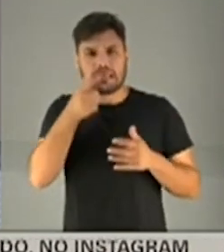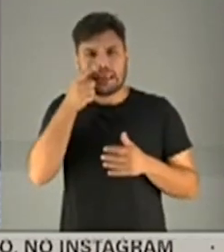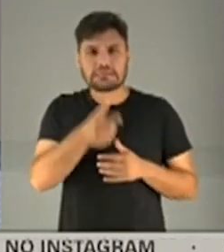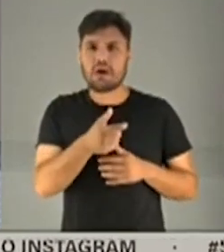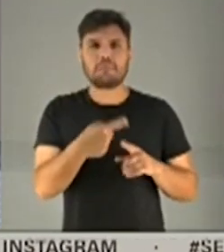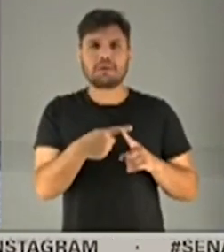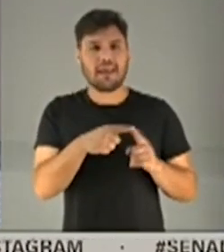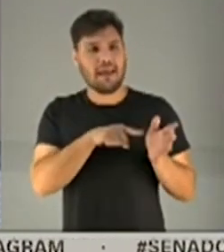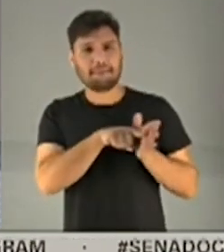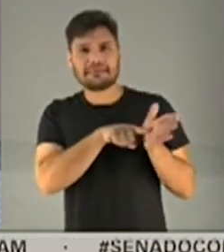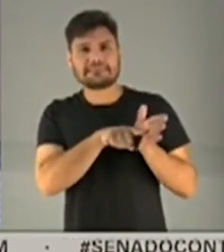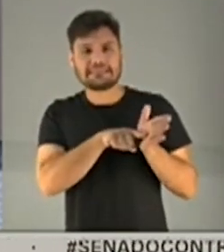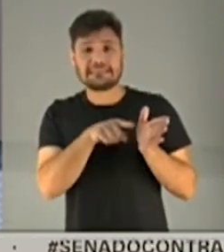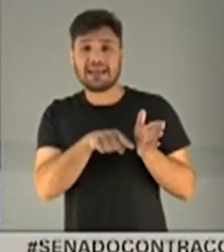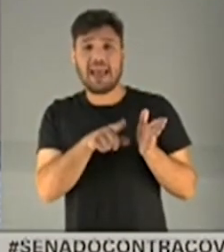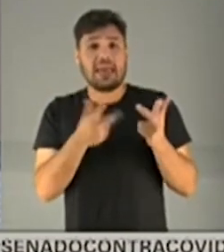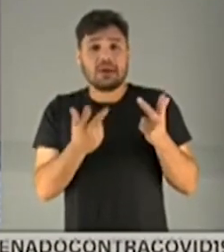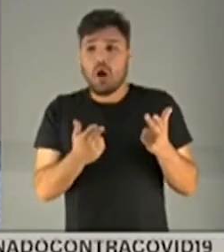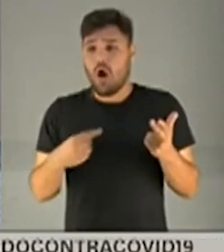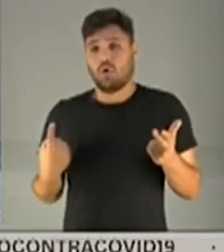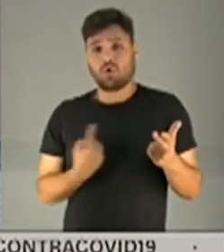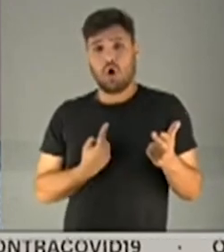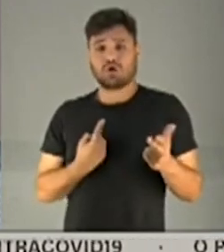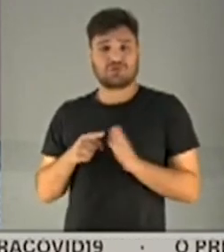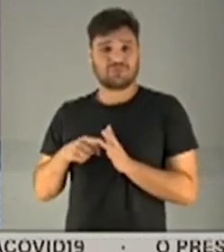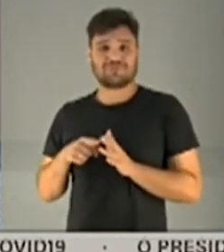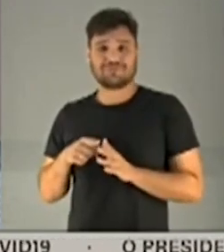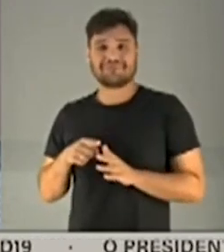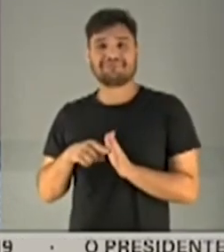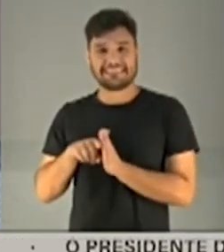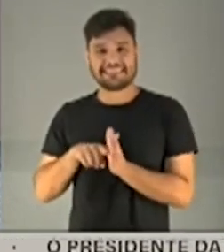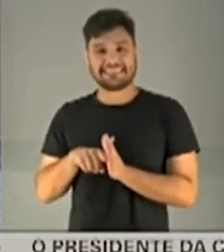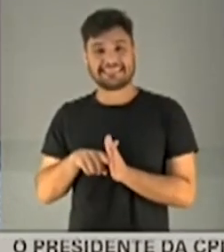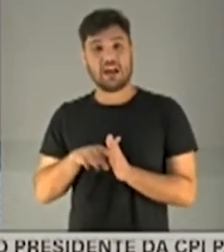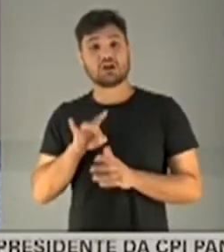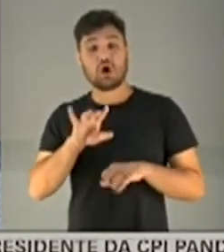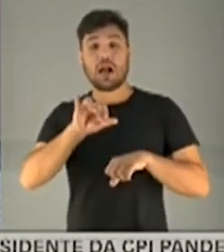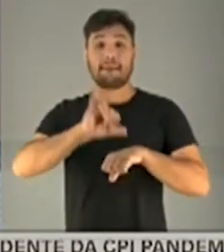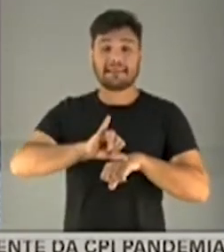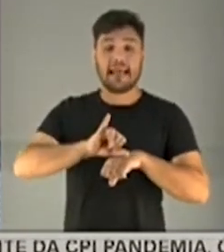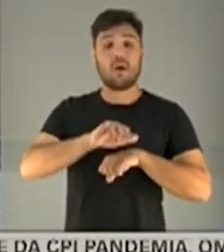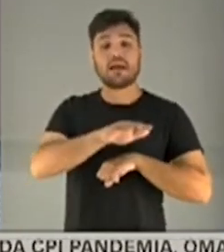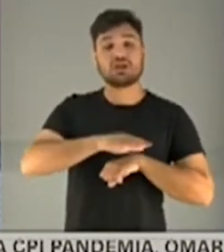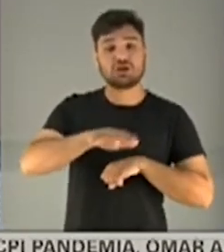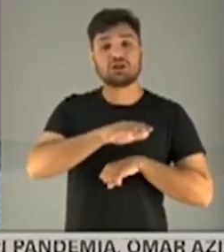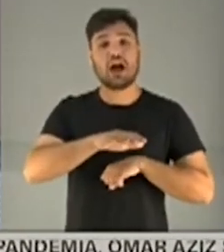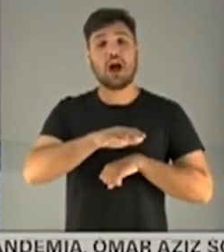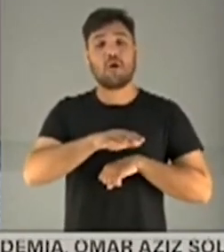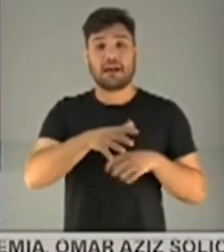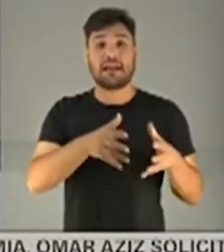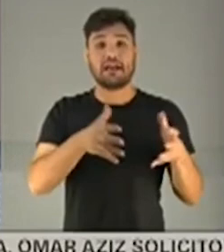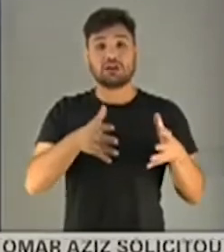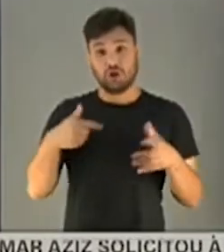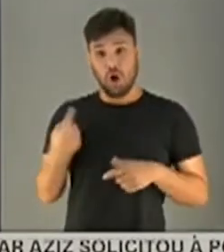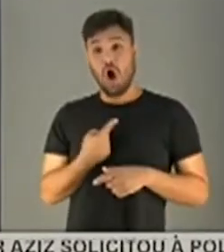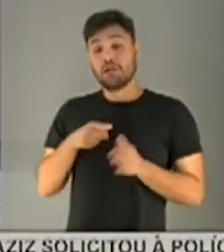do estudo era praticamente igual ao nosso, era só em capitais e regiões metropolitanas, diferente do nosso que pegou o interior